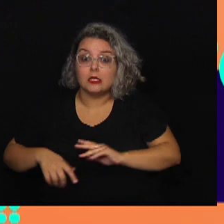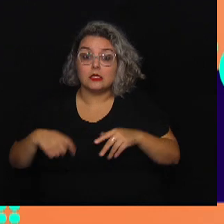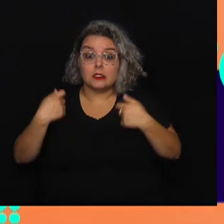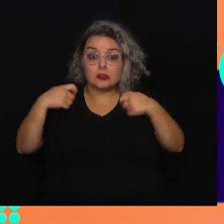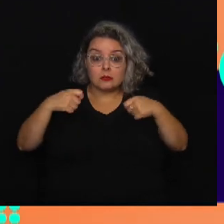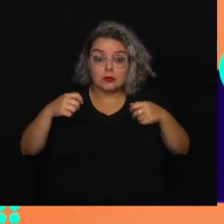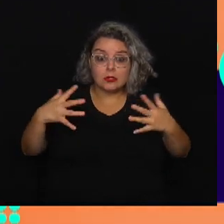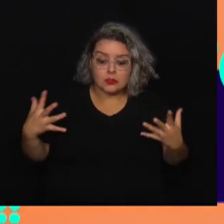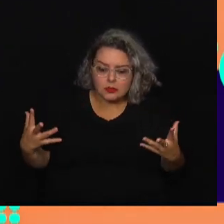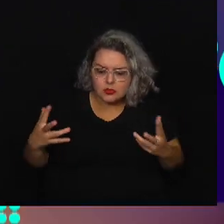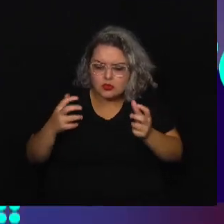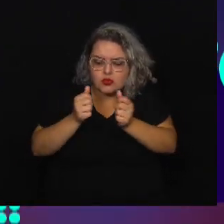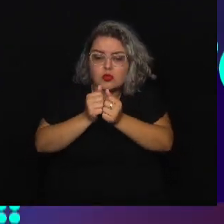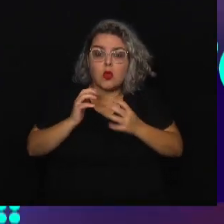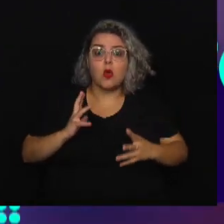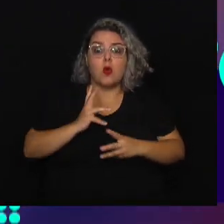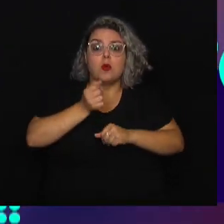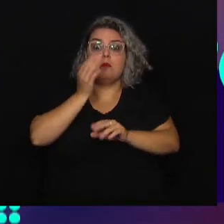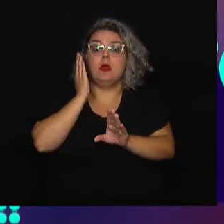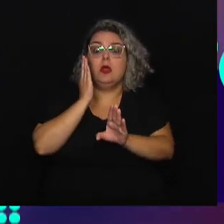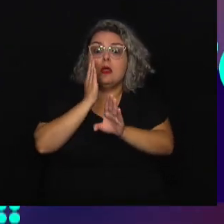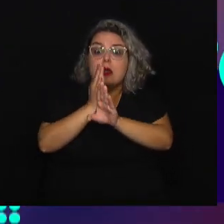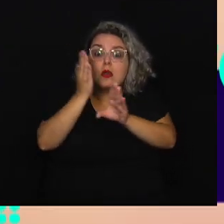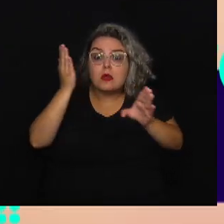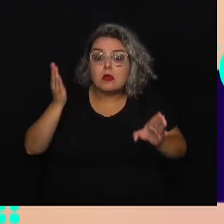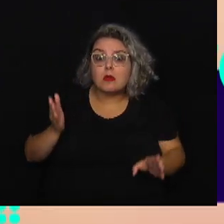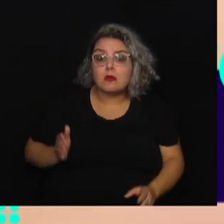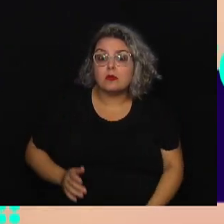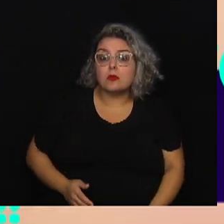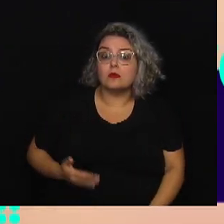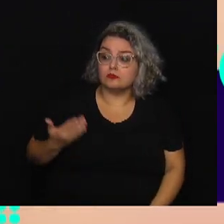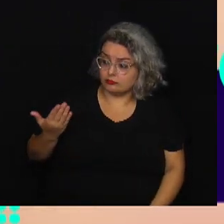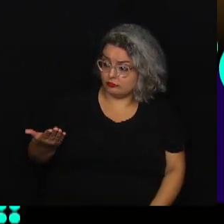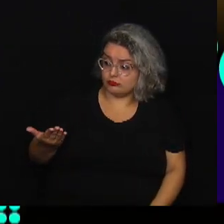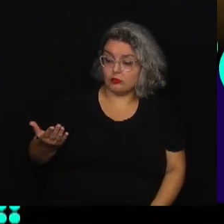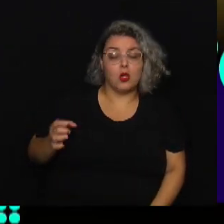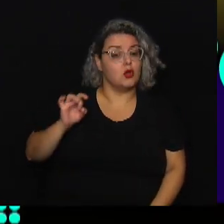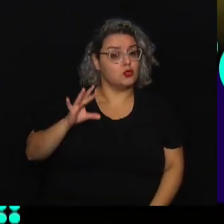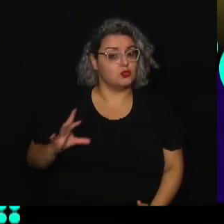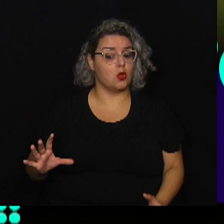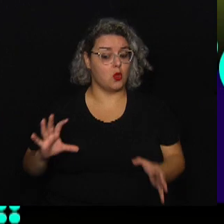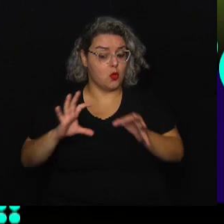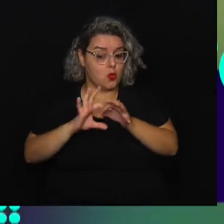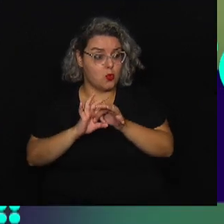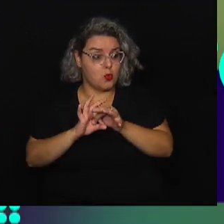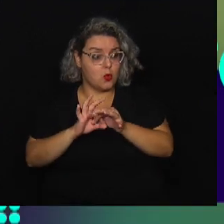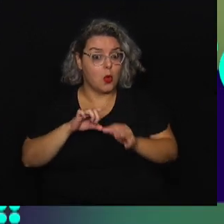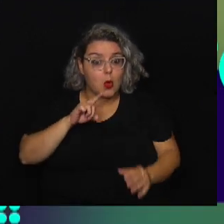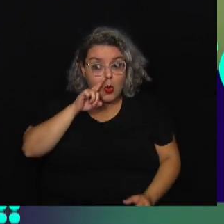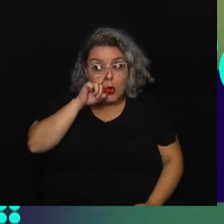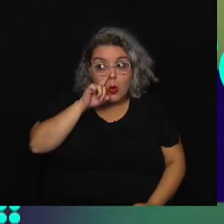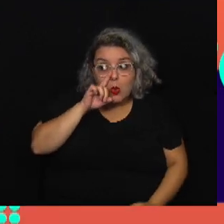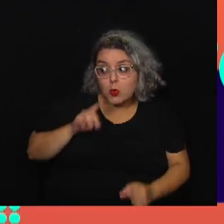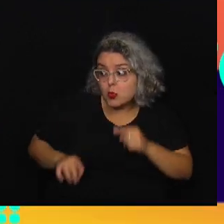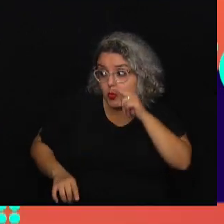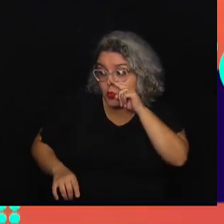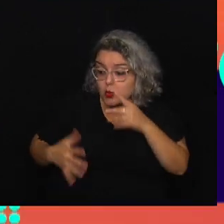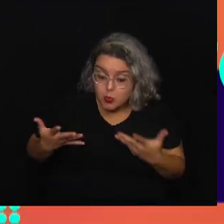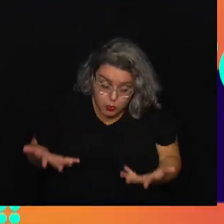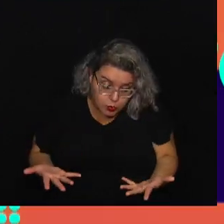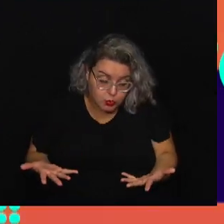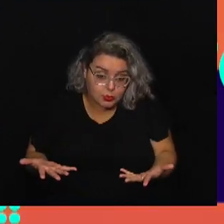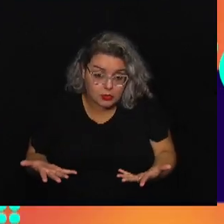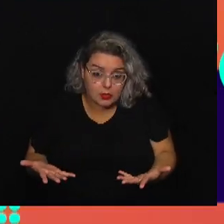juntar forças para encontrar Perlinques. Afinal, somente a união dessas misteriosas criaturas será capaz